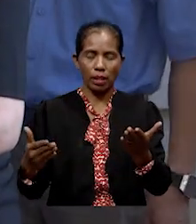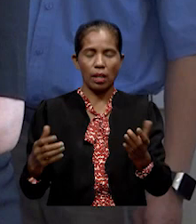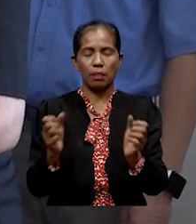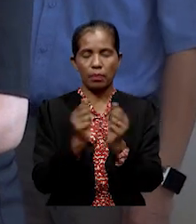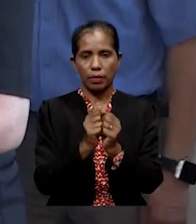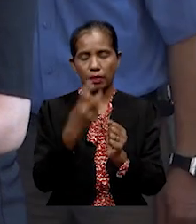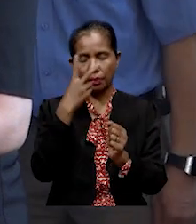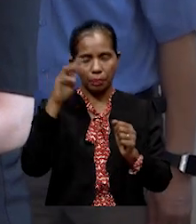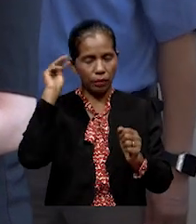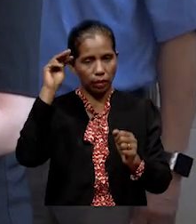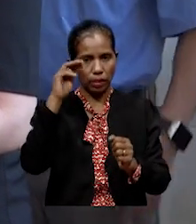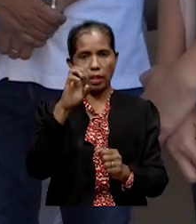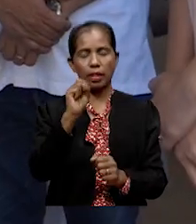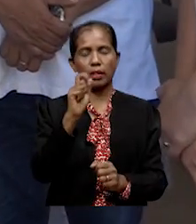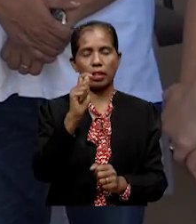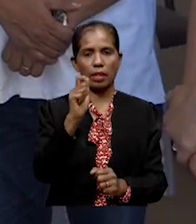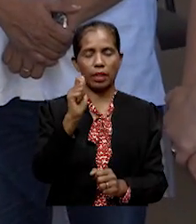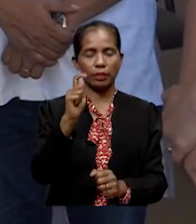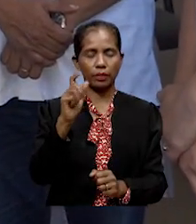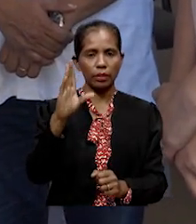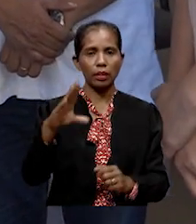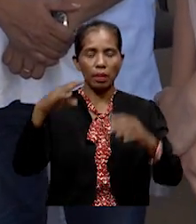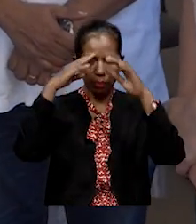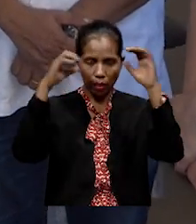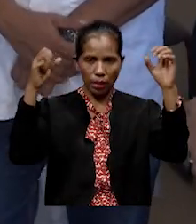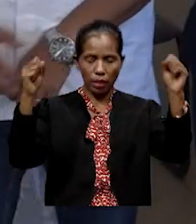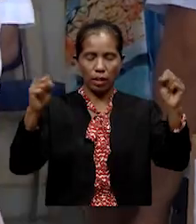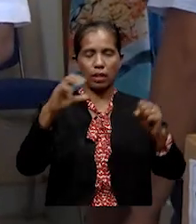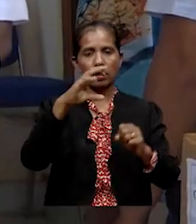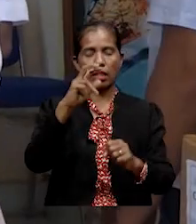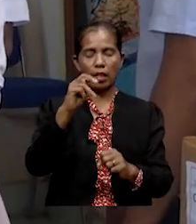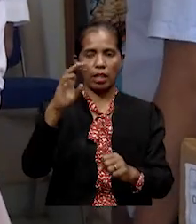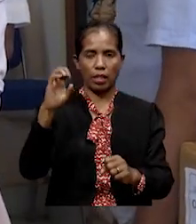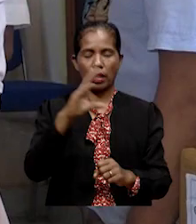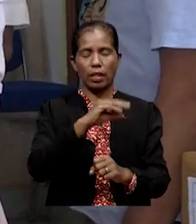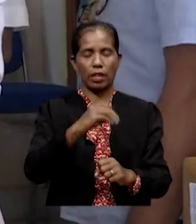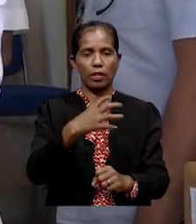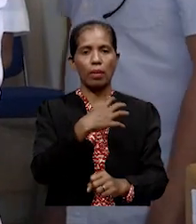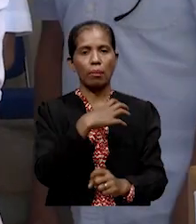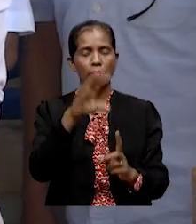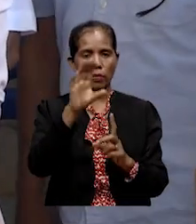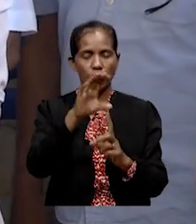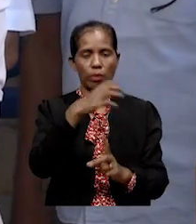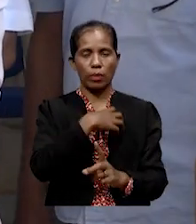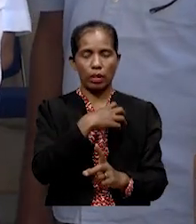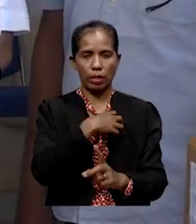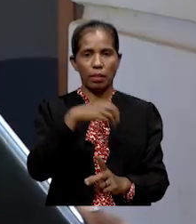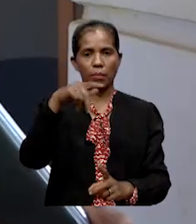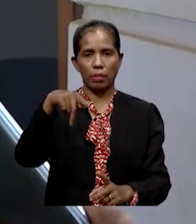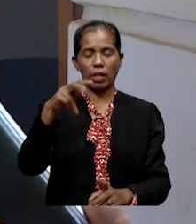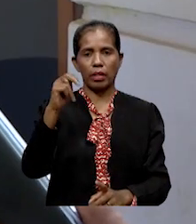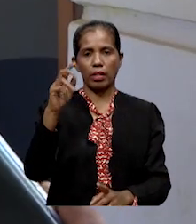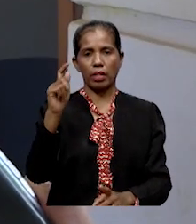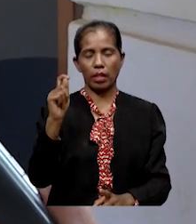da Administração Estatal, Presidente da Comissão Nacional de Eleição no Comandante-Geral PNTLI. Hoje dia 13